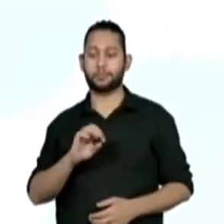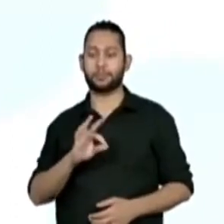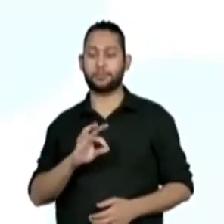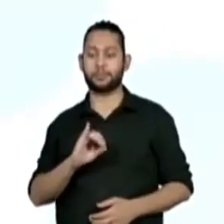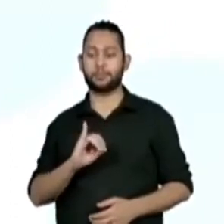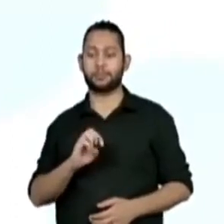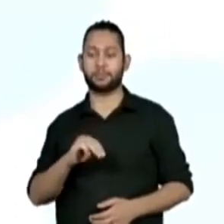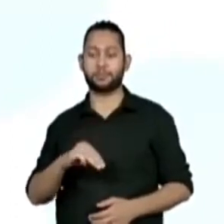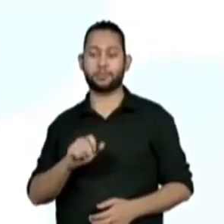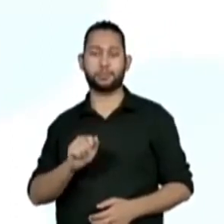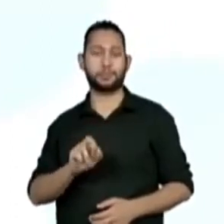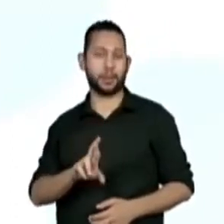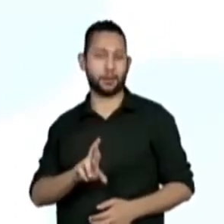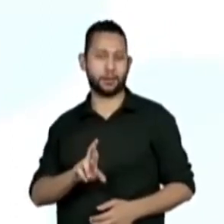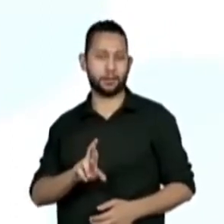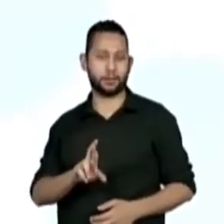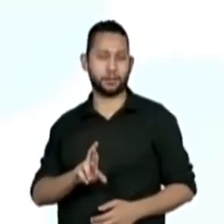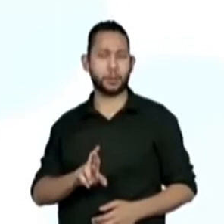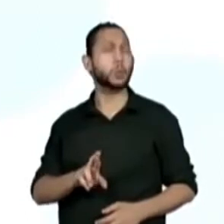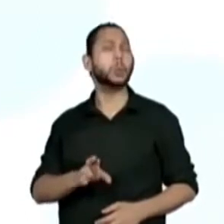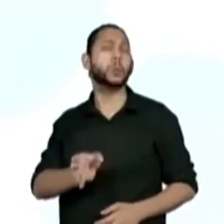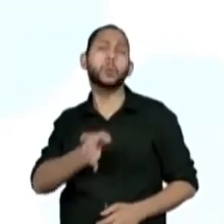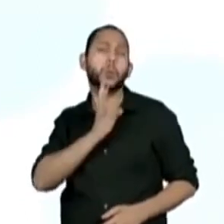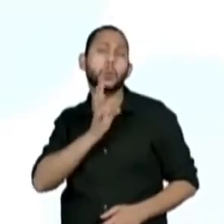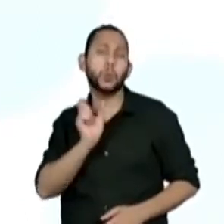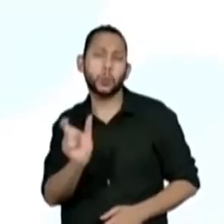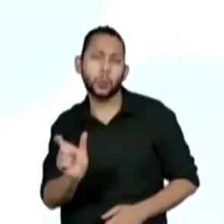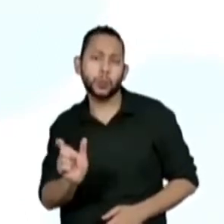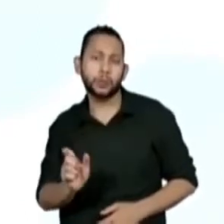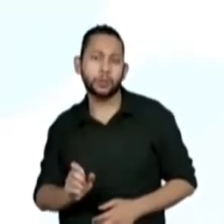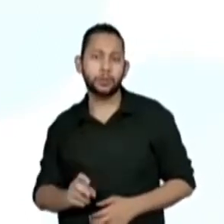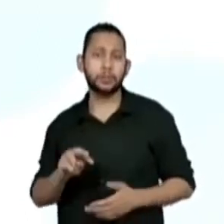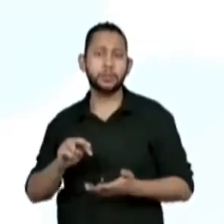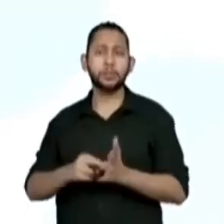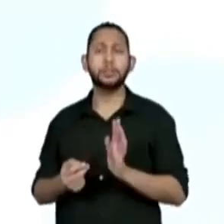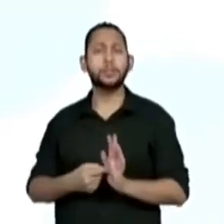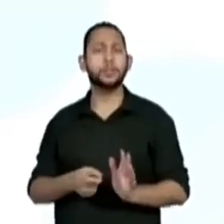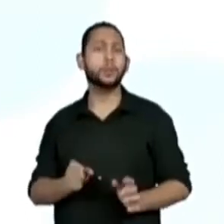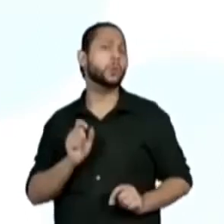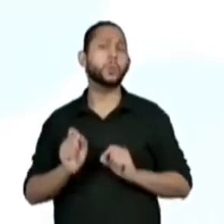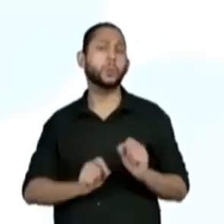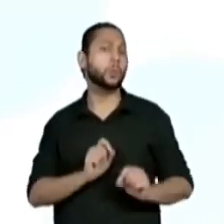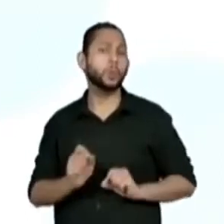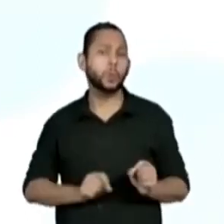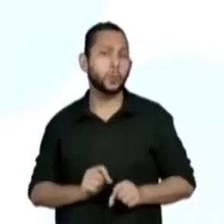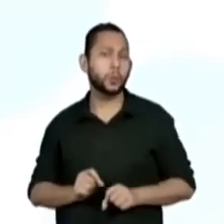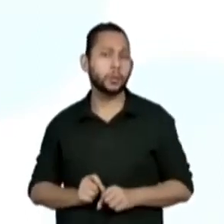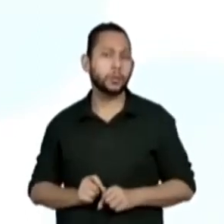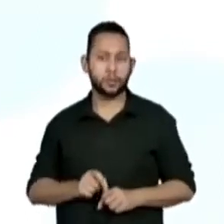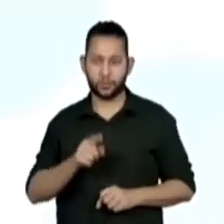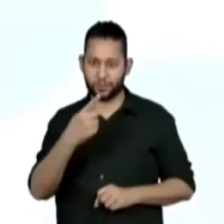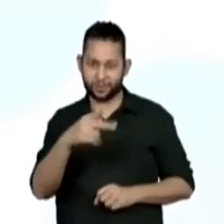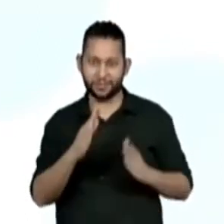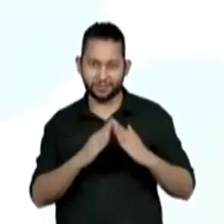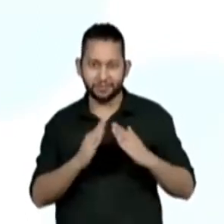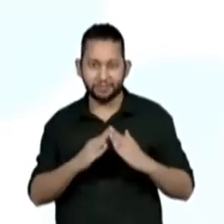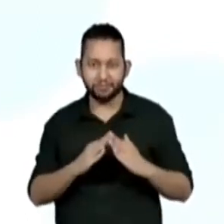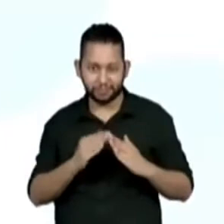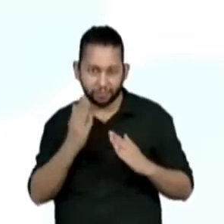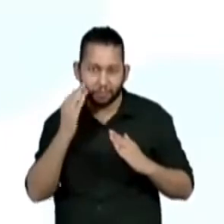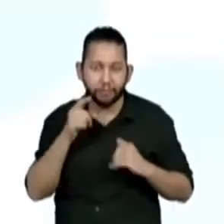Estimar. Essa é a palavra da aula de hoje. A palavra é estimar. Será que a galera do quarto ano que está aí em casa sabe o que